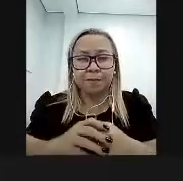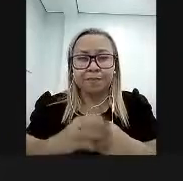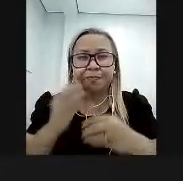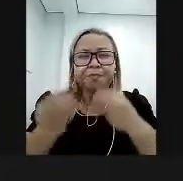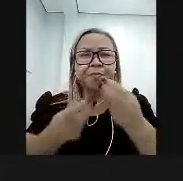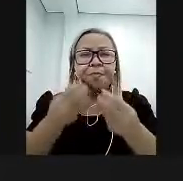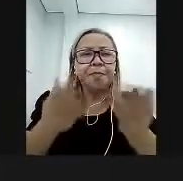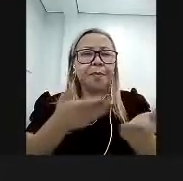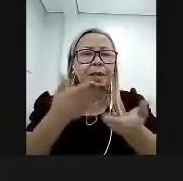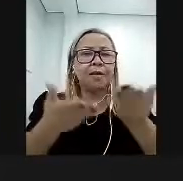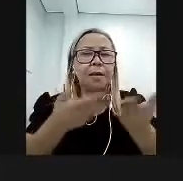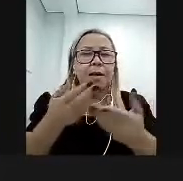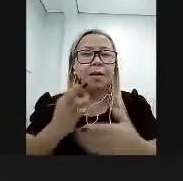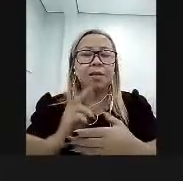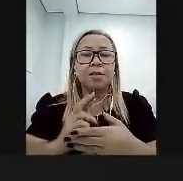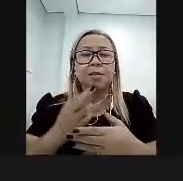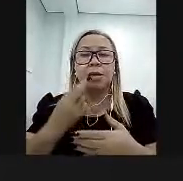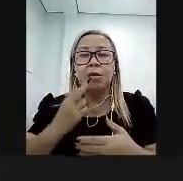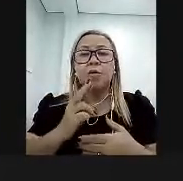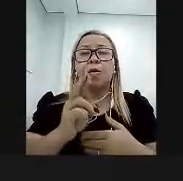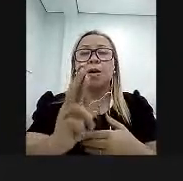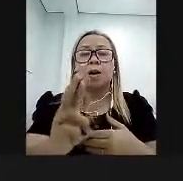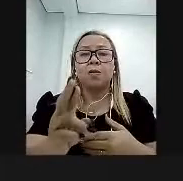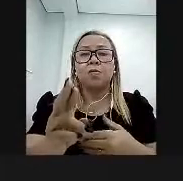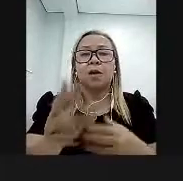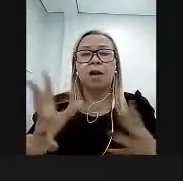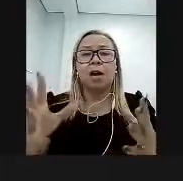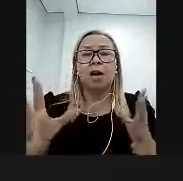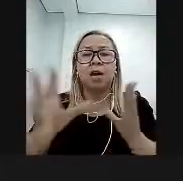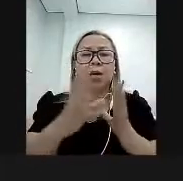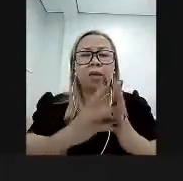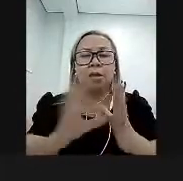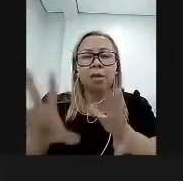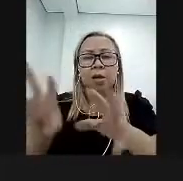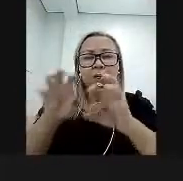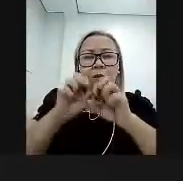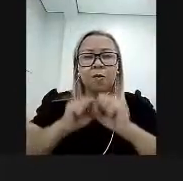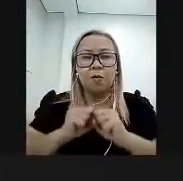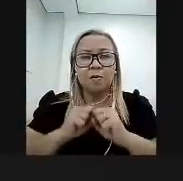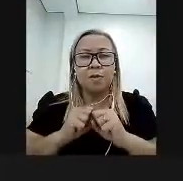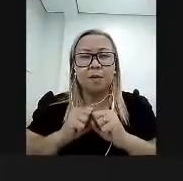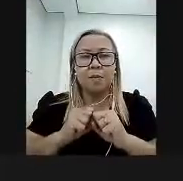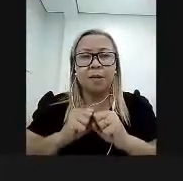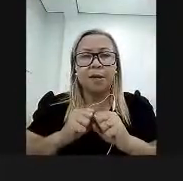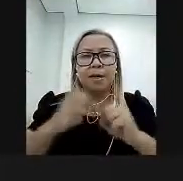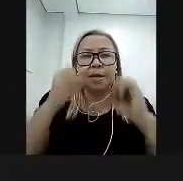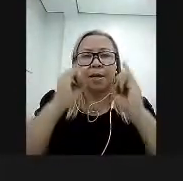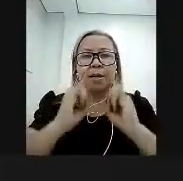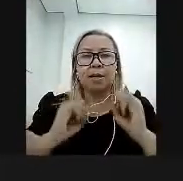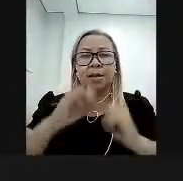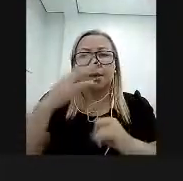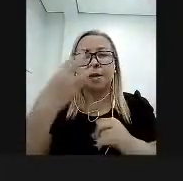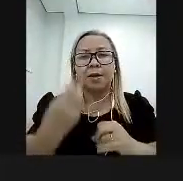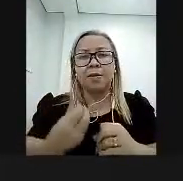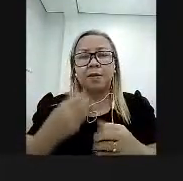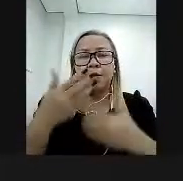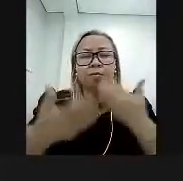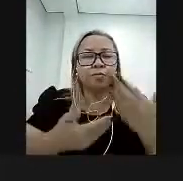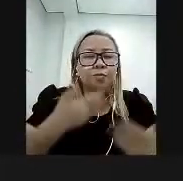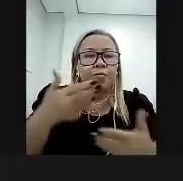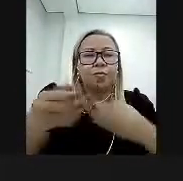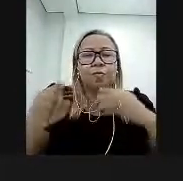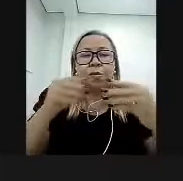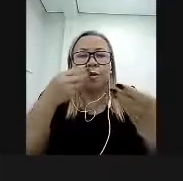do reflexo, e esse reflexo contamina a arquitetura, então a própria arquitetura ganha uma fluidez, um molejo,